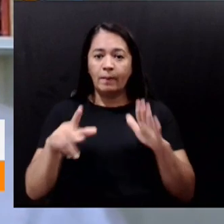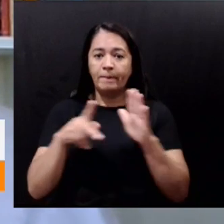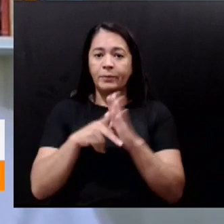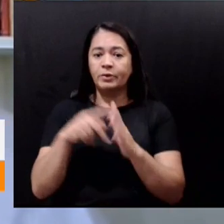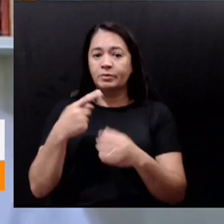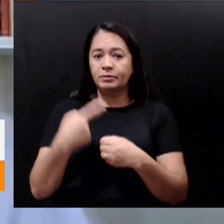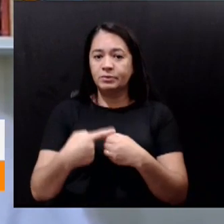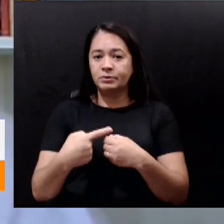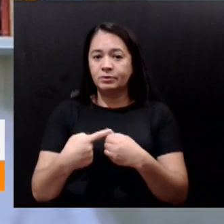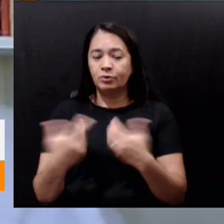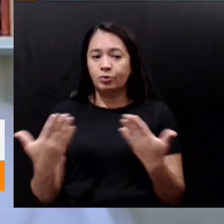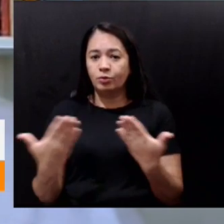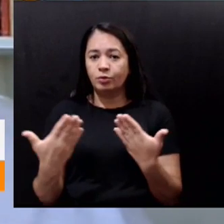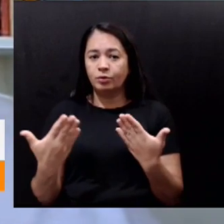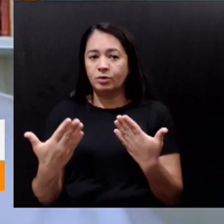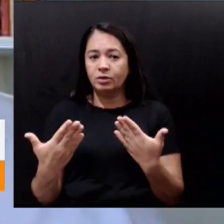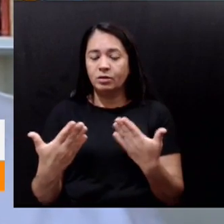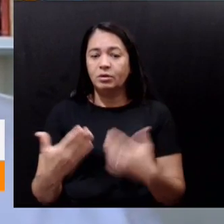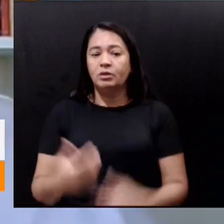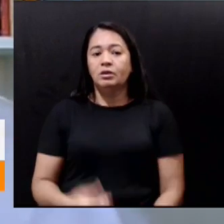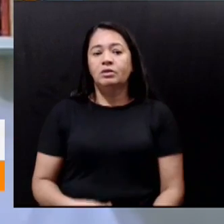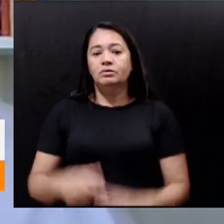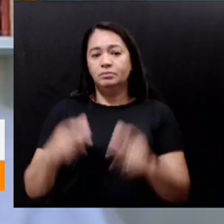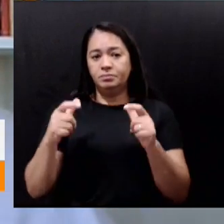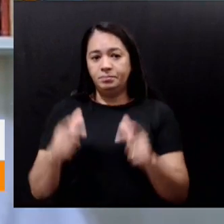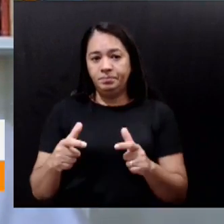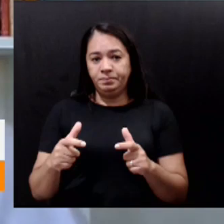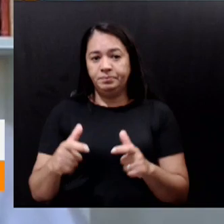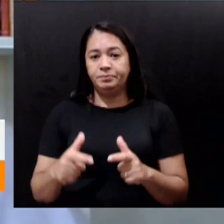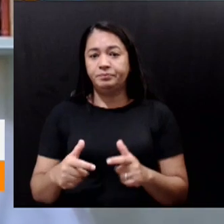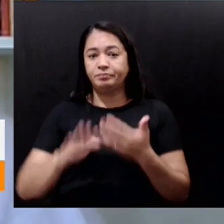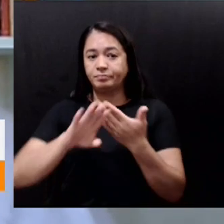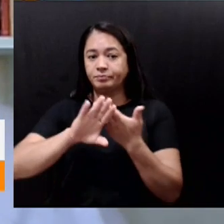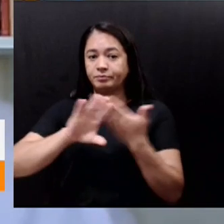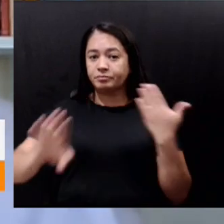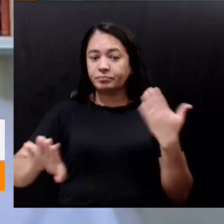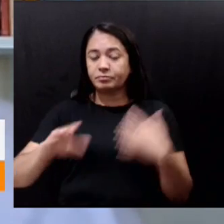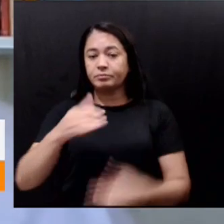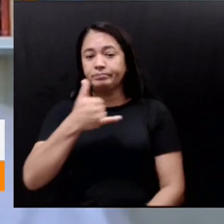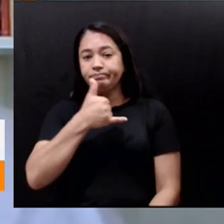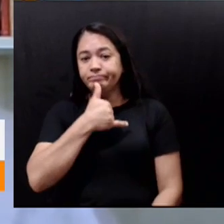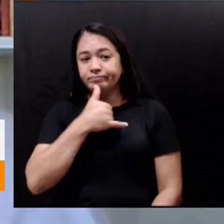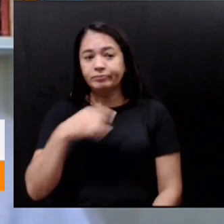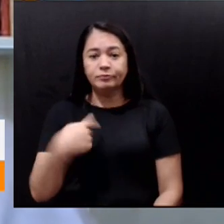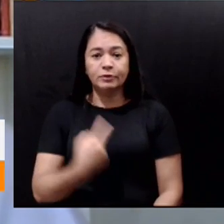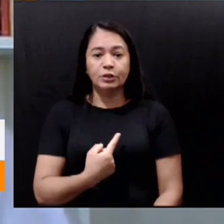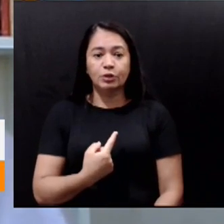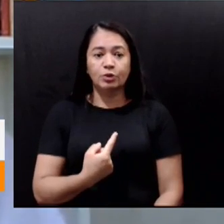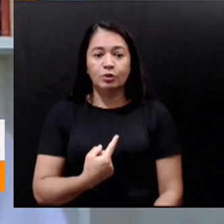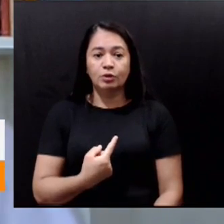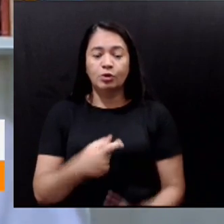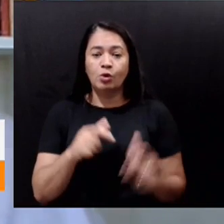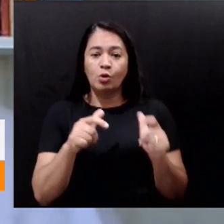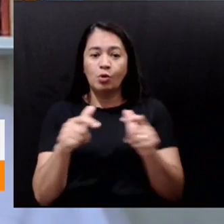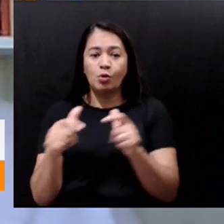ele justamente é um território que segrega, que separa. Infelizmente, nós não temos espaços de